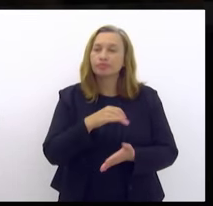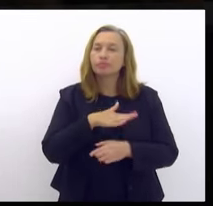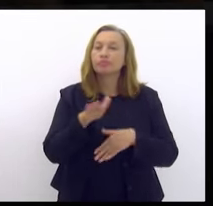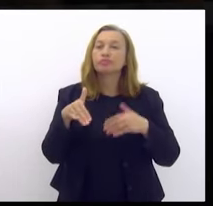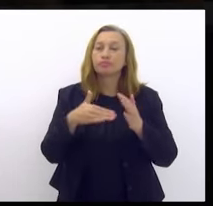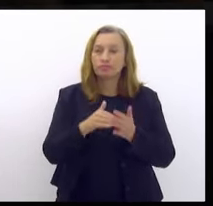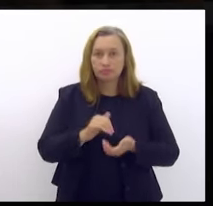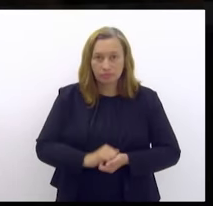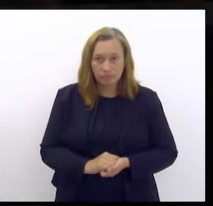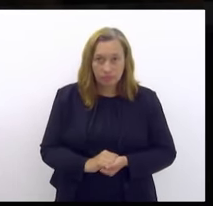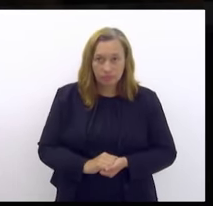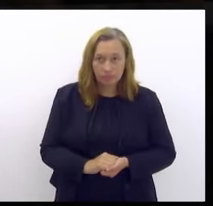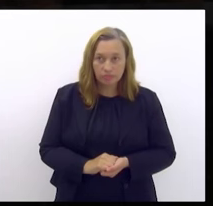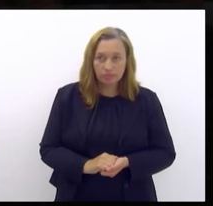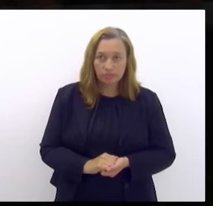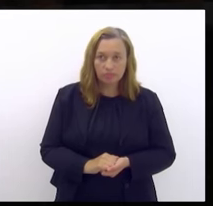completo?